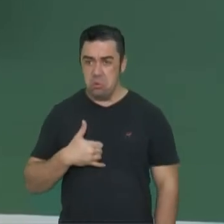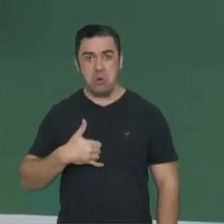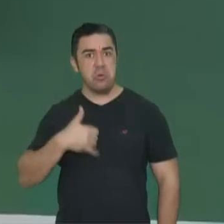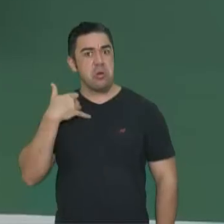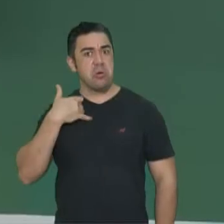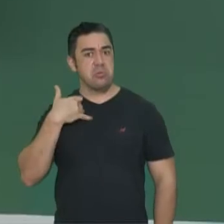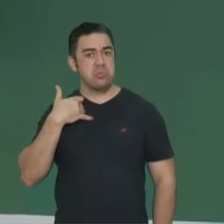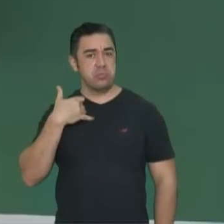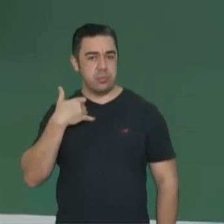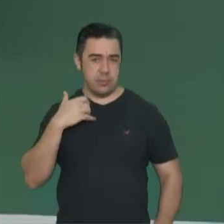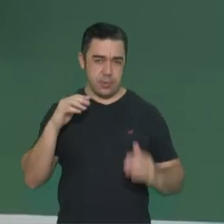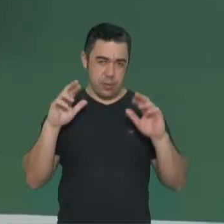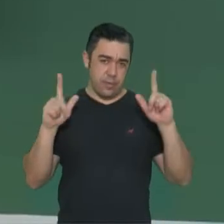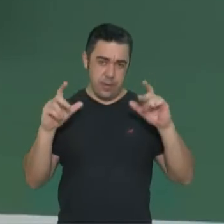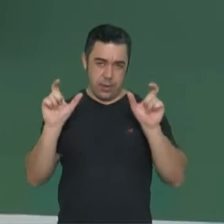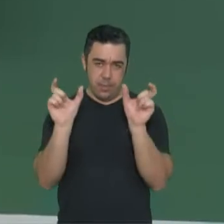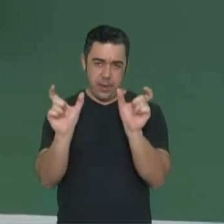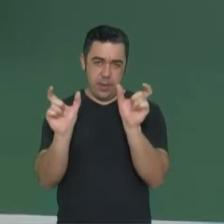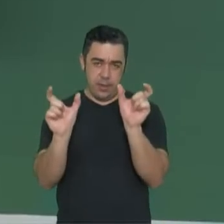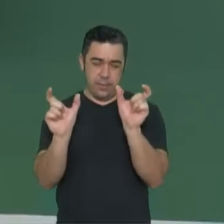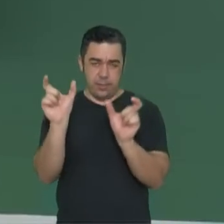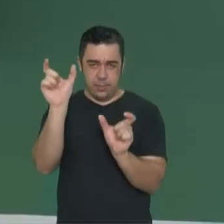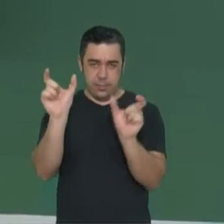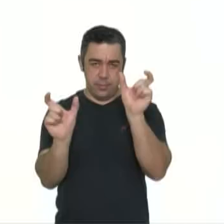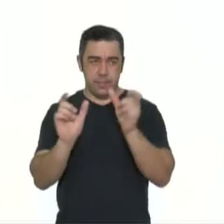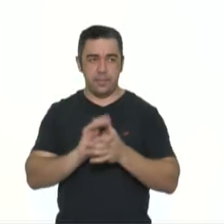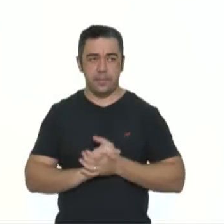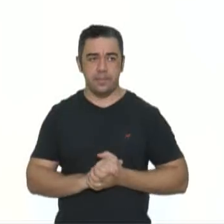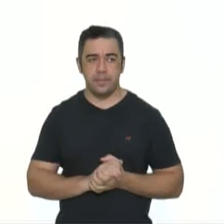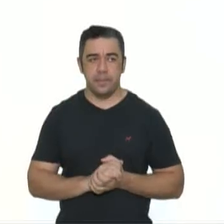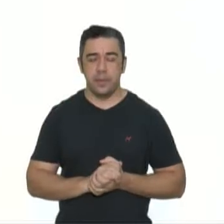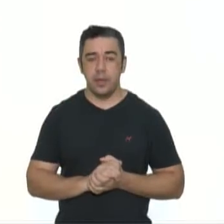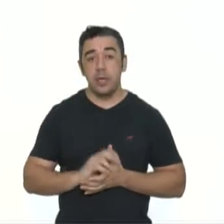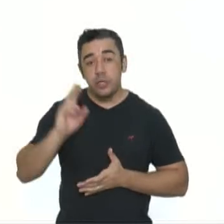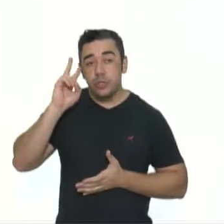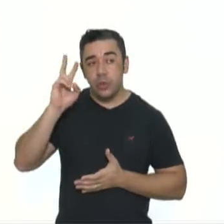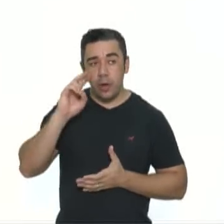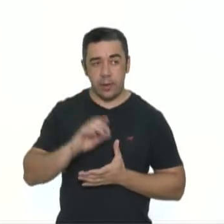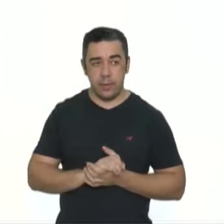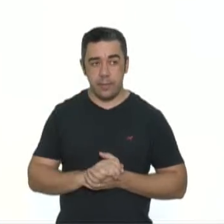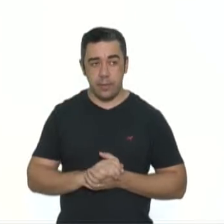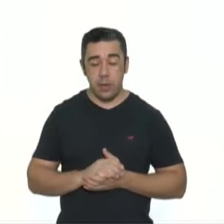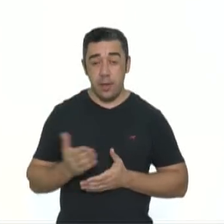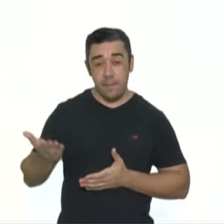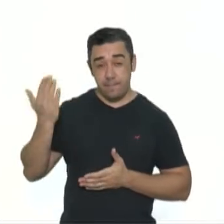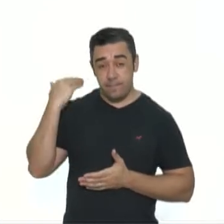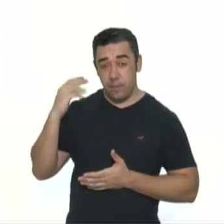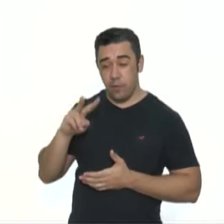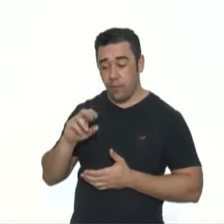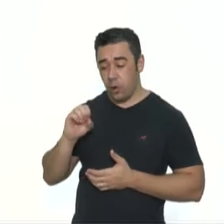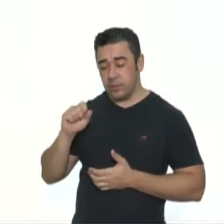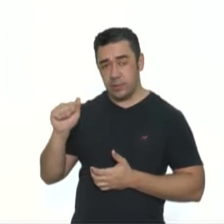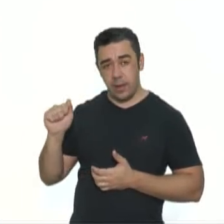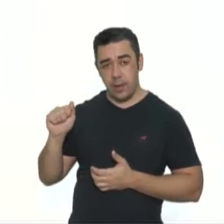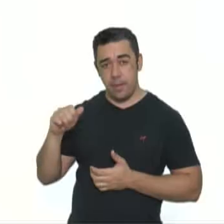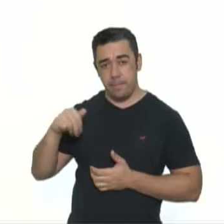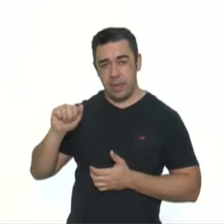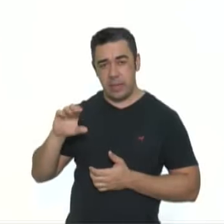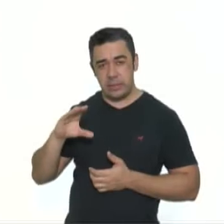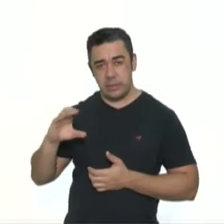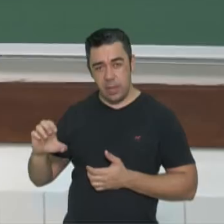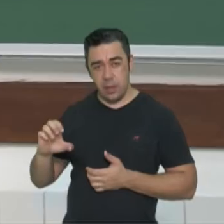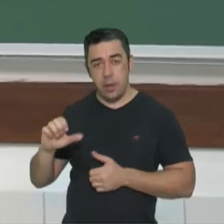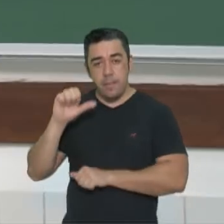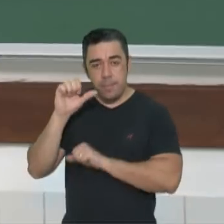extrato social mais elevado, desumilde, alguns menos, enfim. Ó. Históricas, vossa mercê se tornou você. Esse